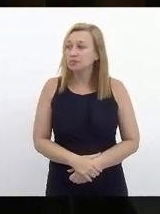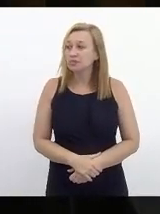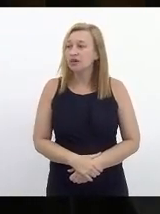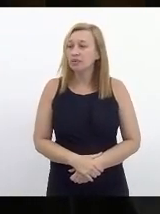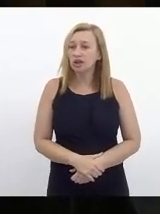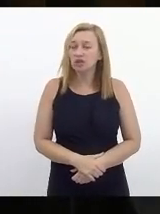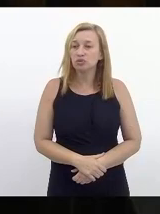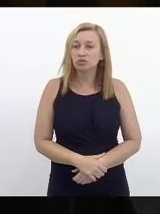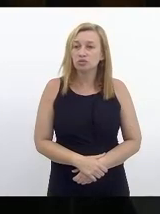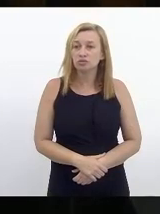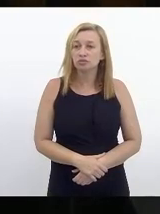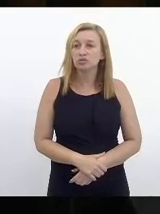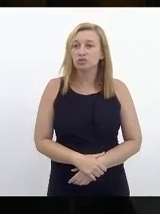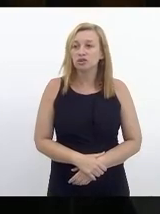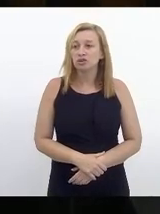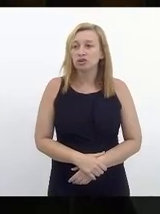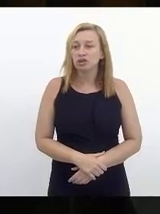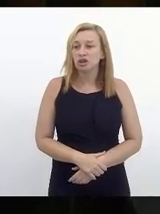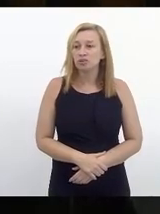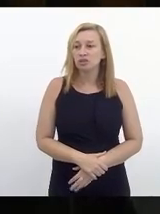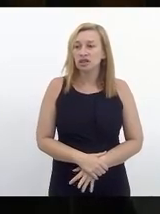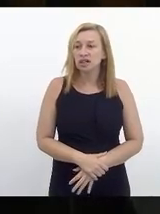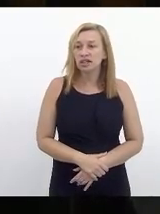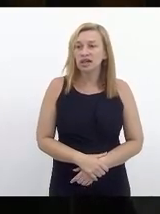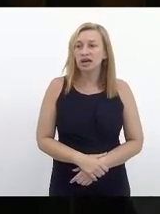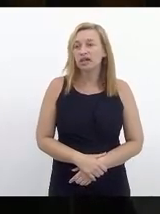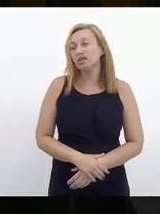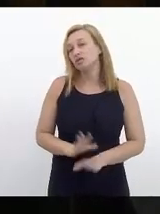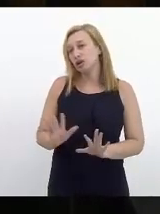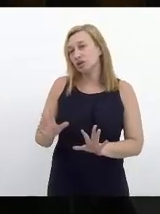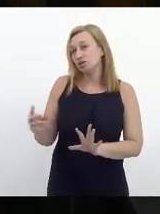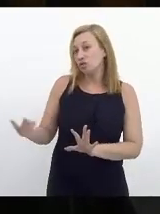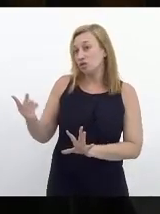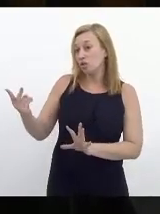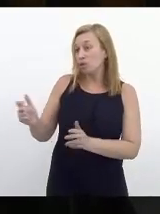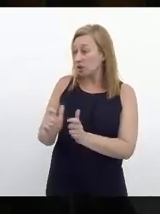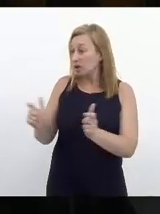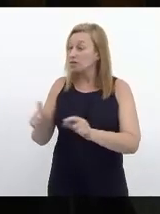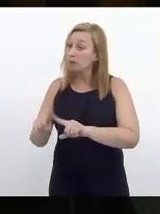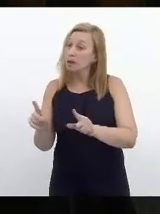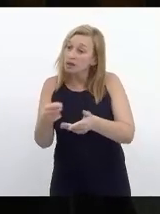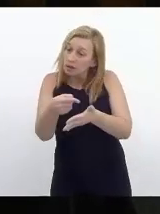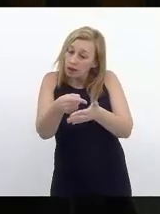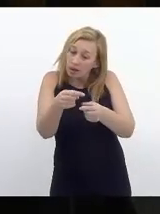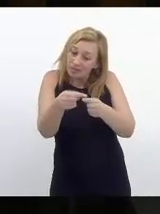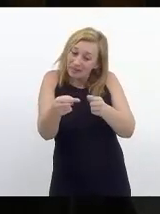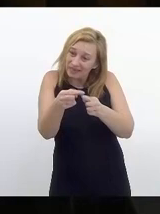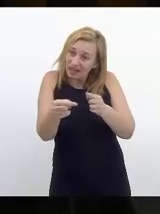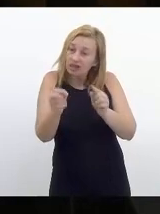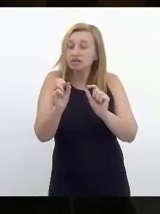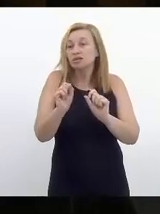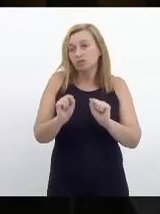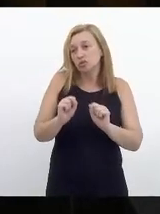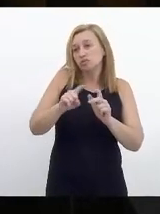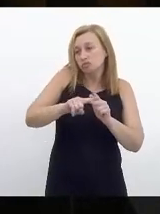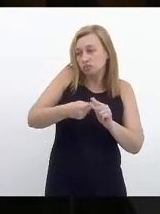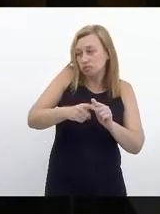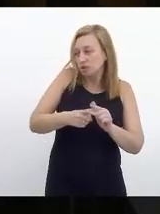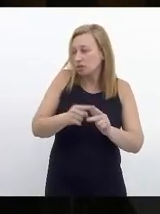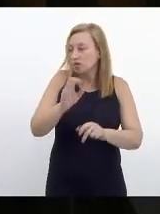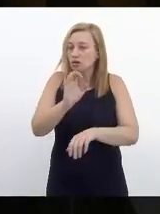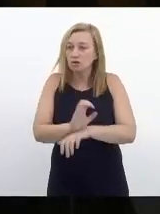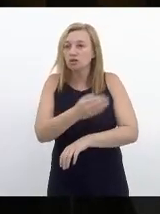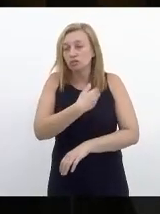Claro que não é o valor pleno de 100, mas uma parte dele, que ficou de ser regulamentado pelo governo do